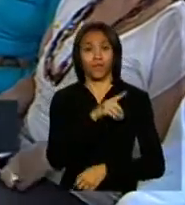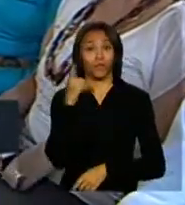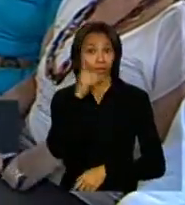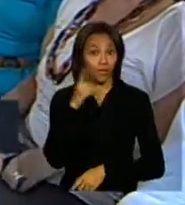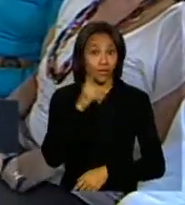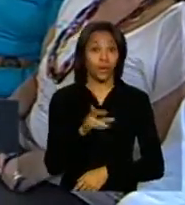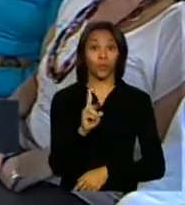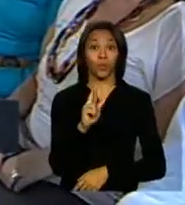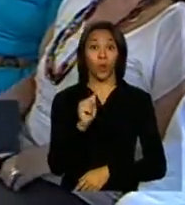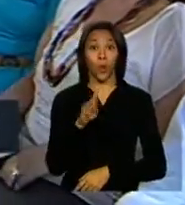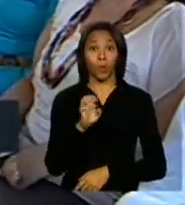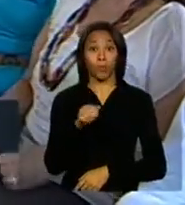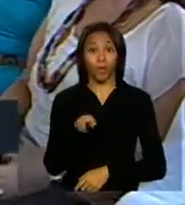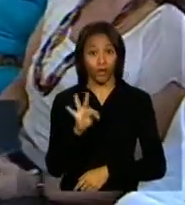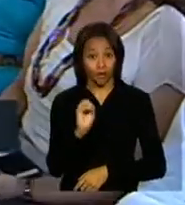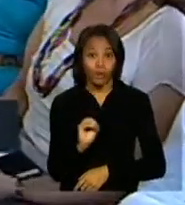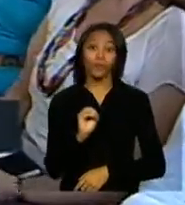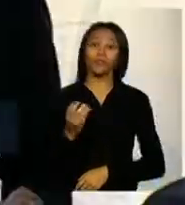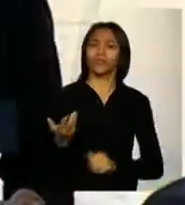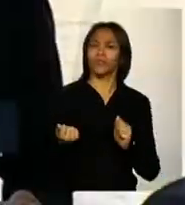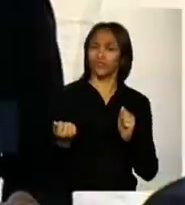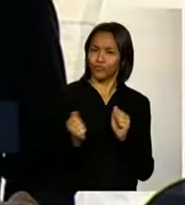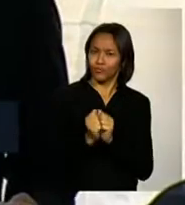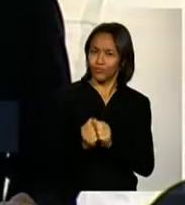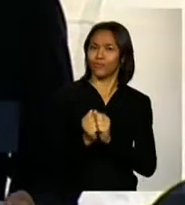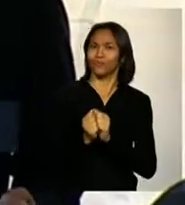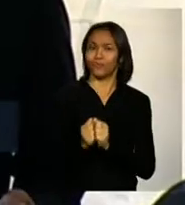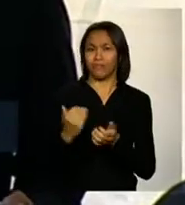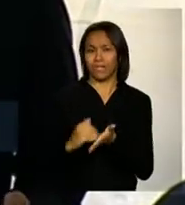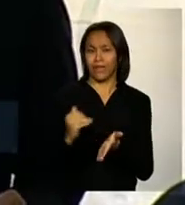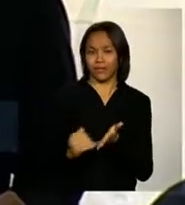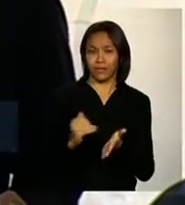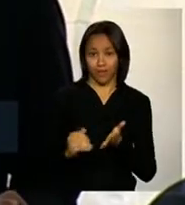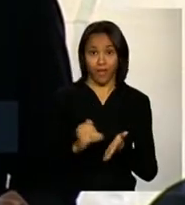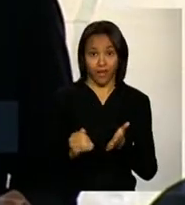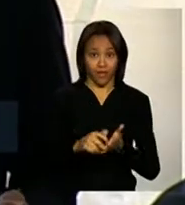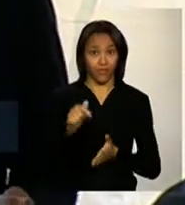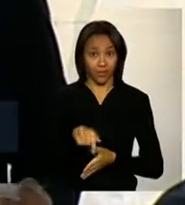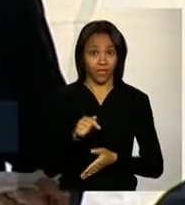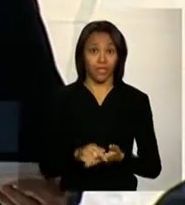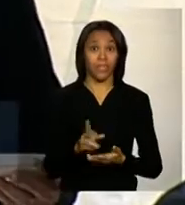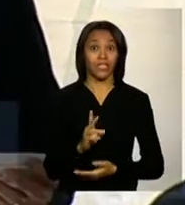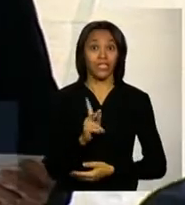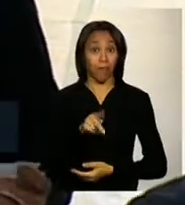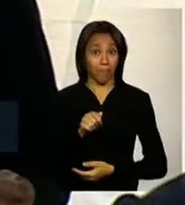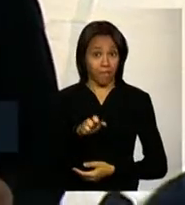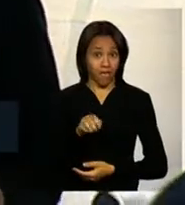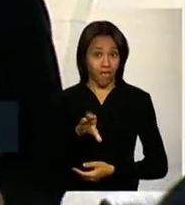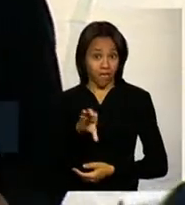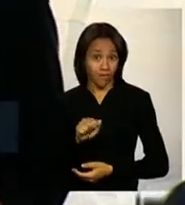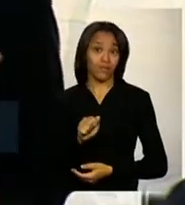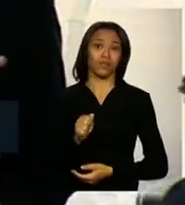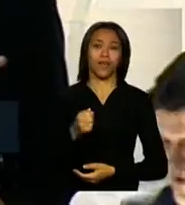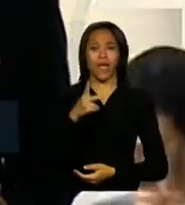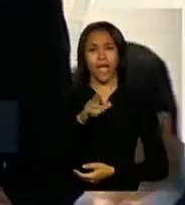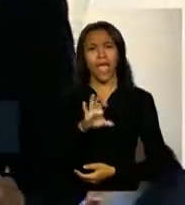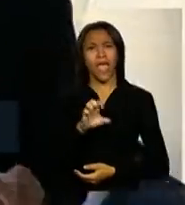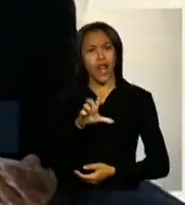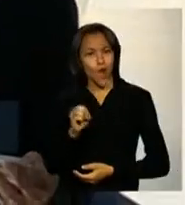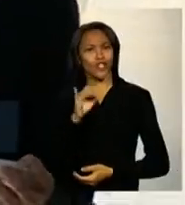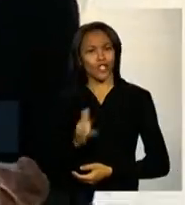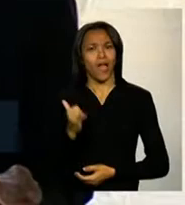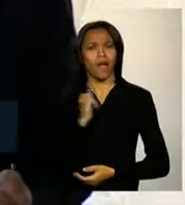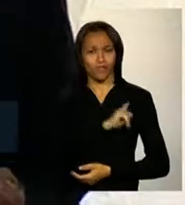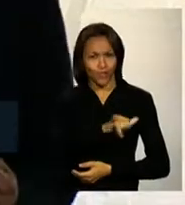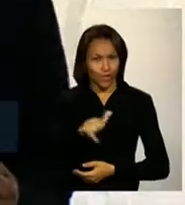Roberto Policarpo meu companheiro herói de Souza secretário de infraestrutura e fomento do Ministério da Pesca Obrigado herói é nós já avisou